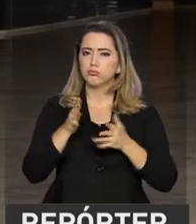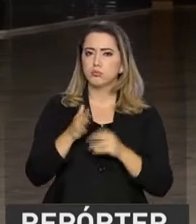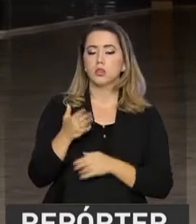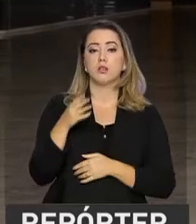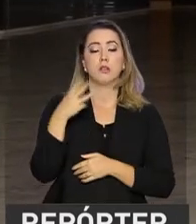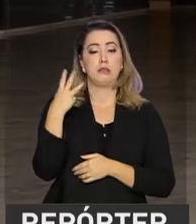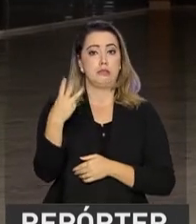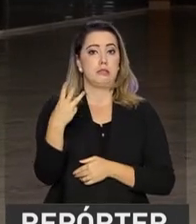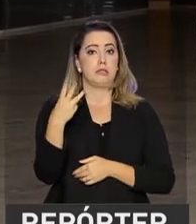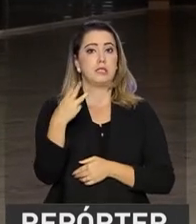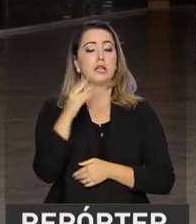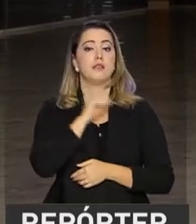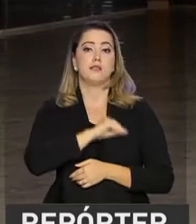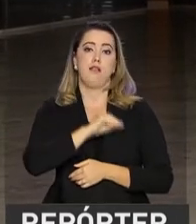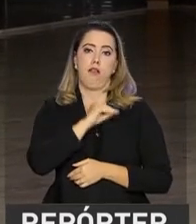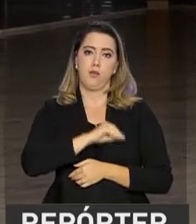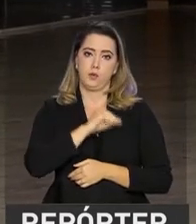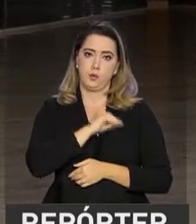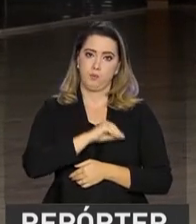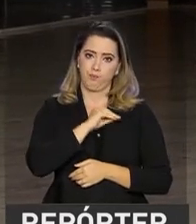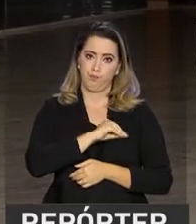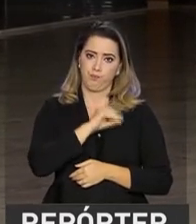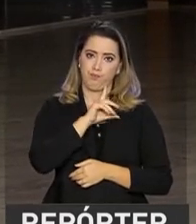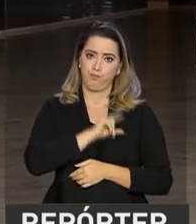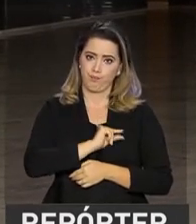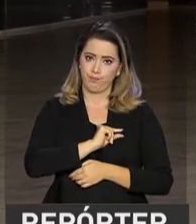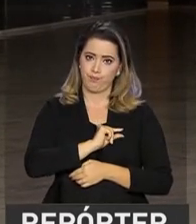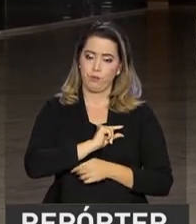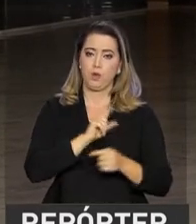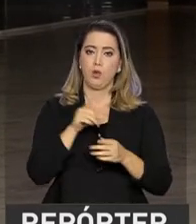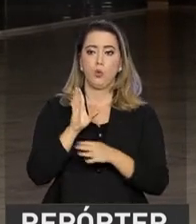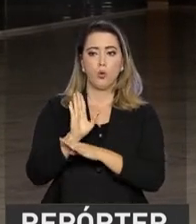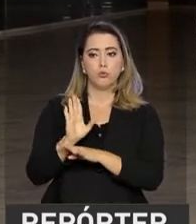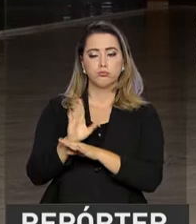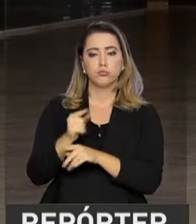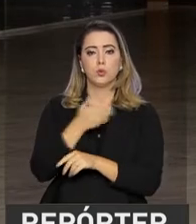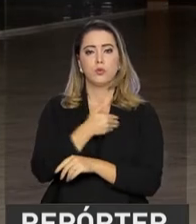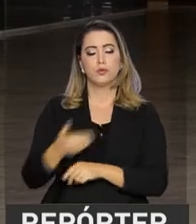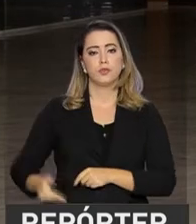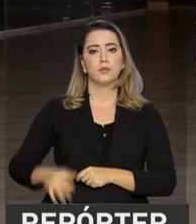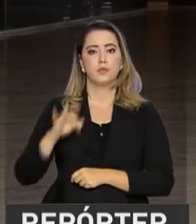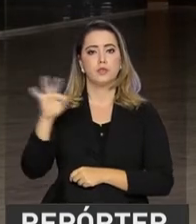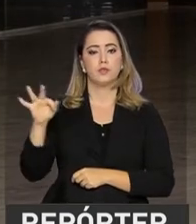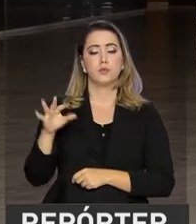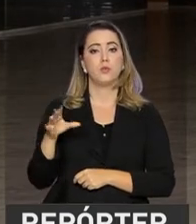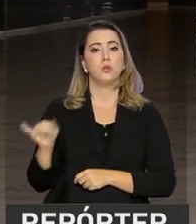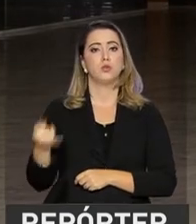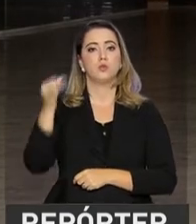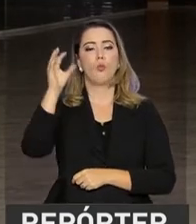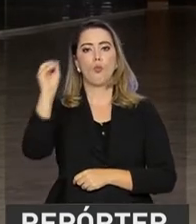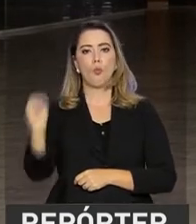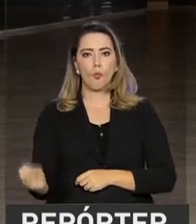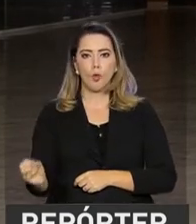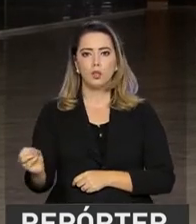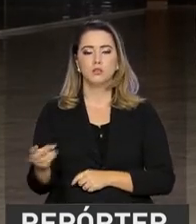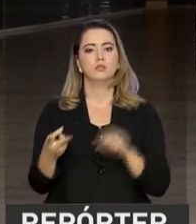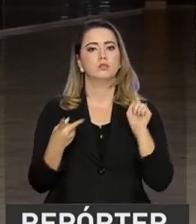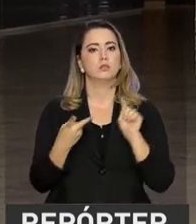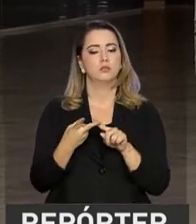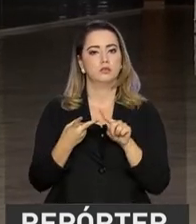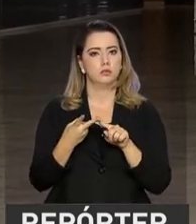até três salários mínimos será financiado com recursos da união e vai ter juros zero a segunda modalidade